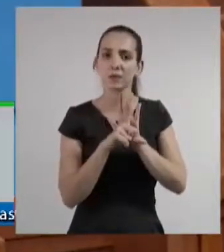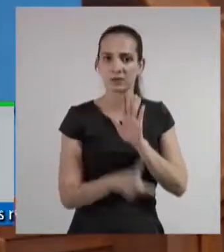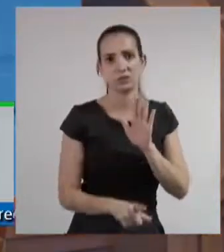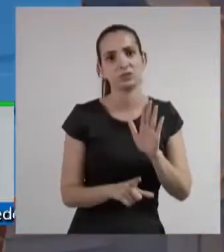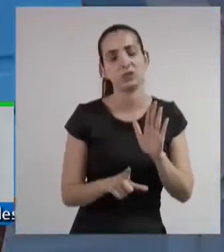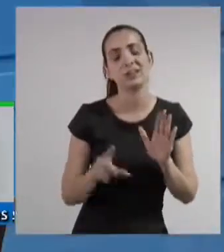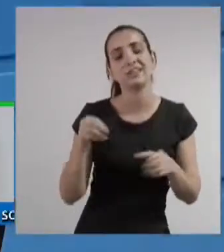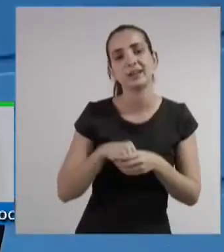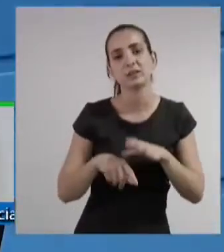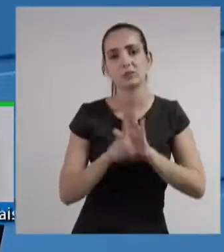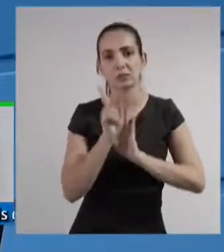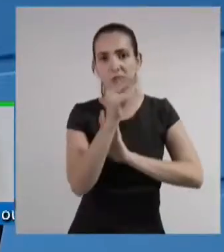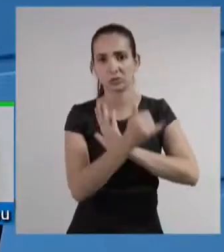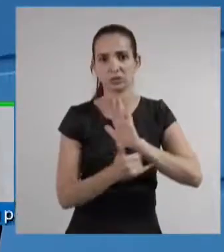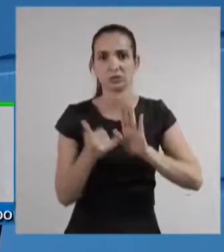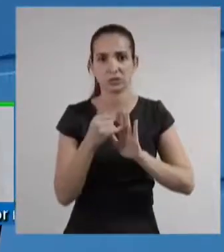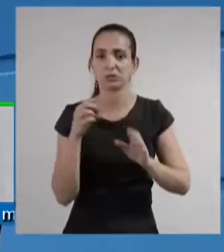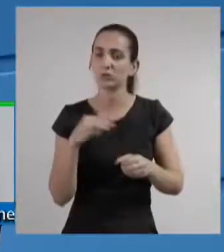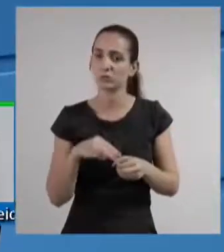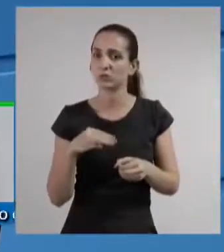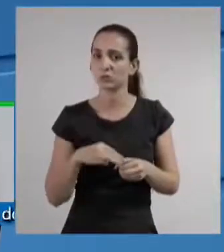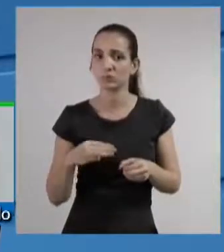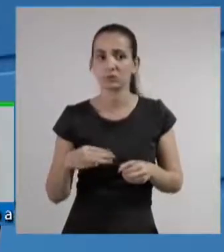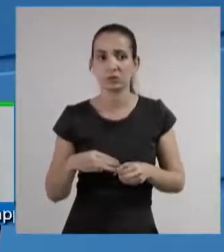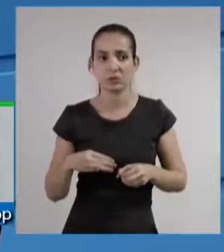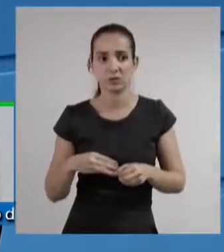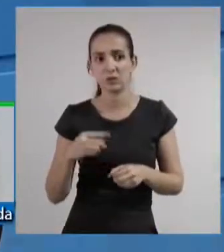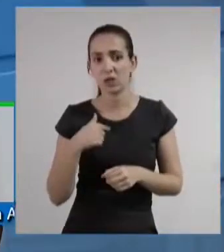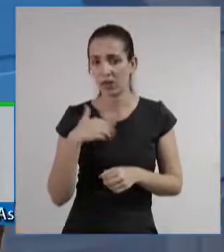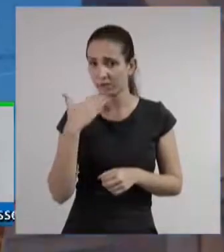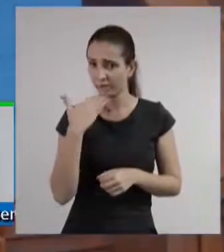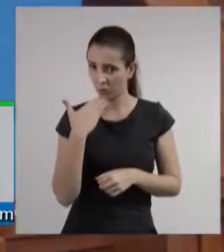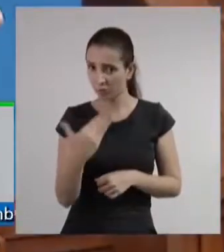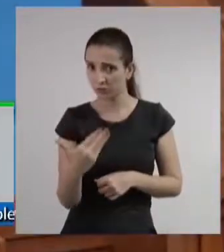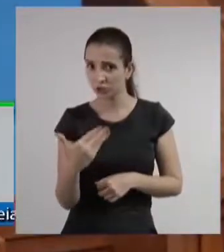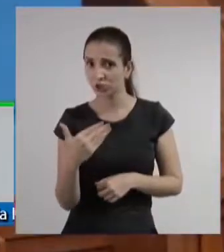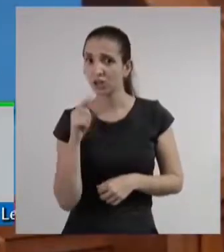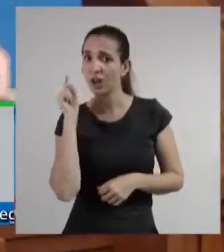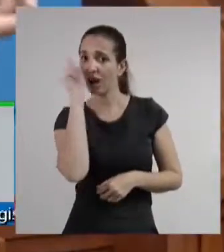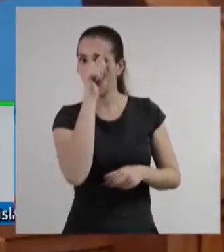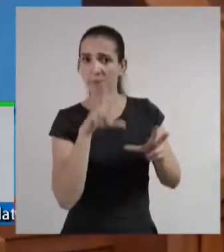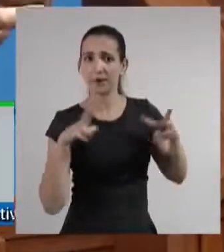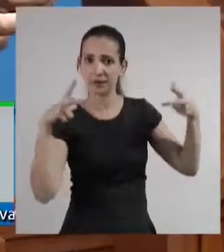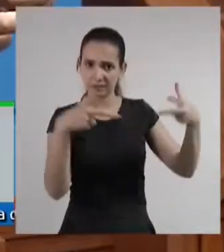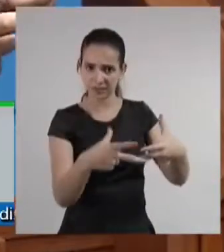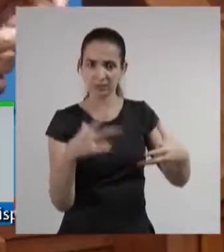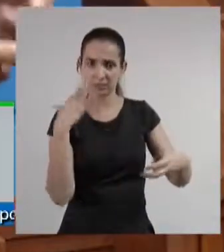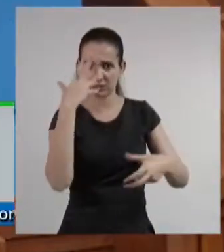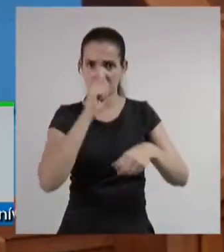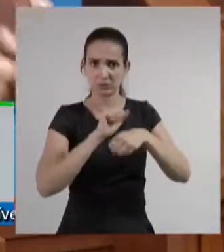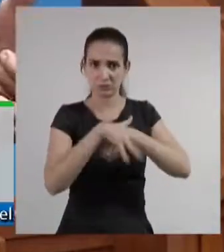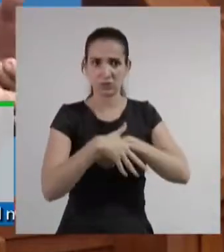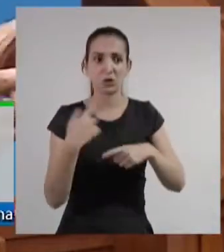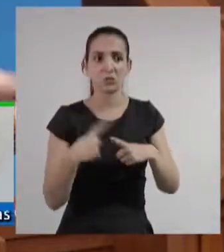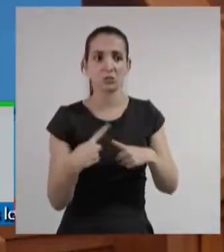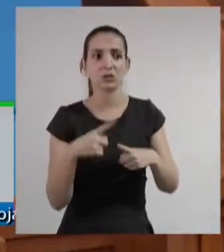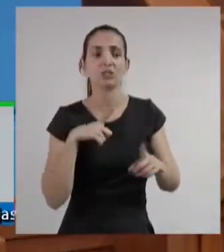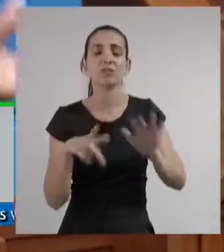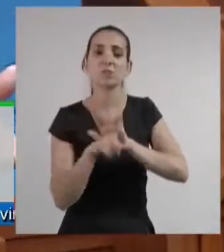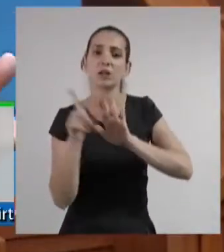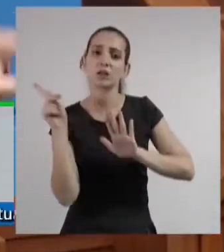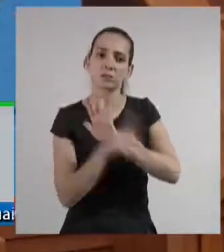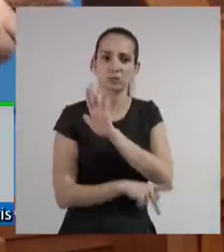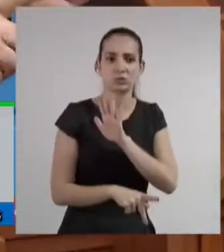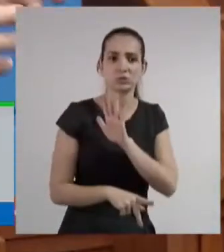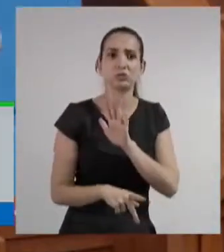municipal. Eu vou até pedir para a Câmara de Vereador esse projeto de lei, porque lá tem um projeto de lei municipal, tem